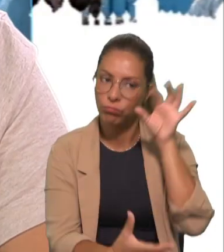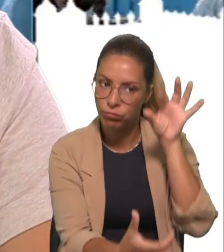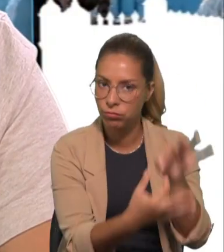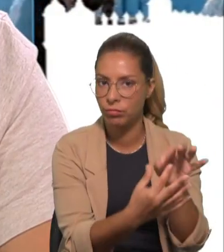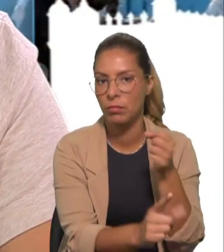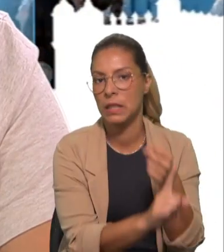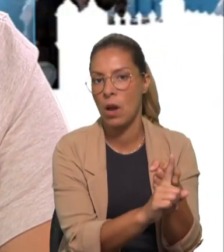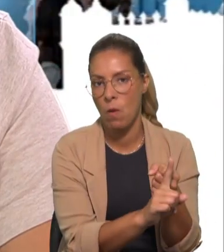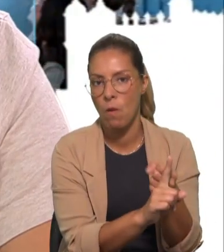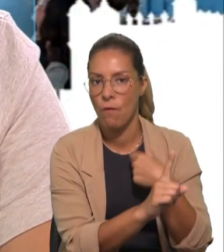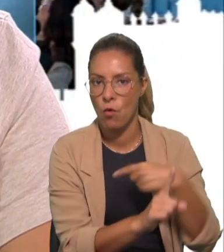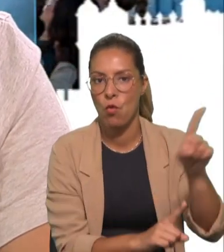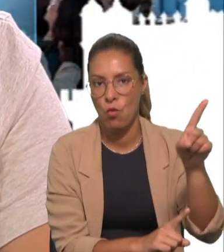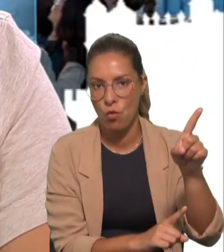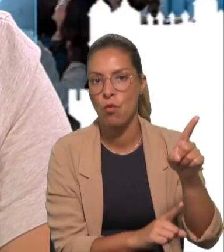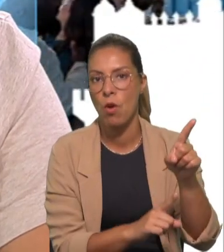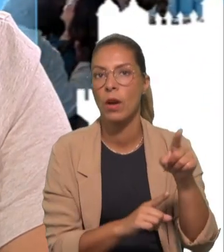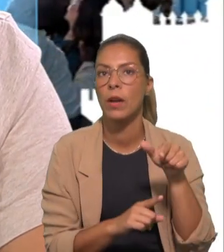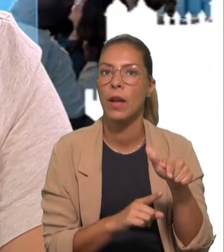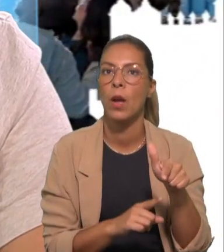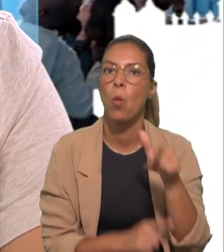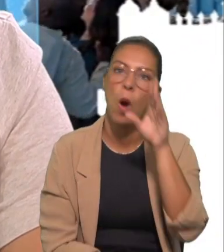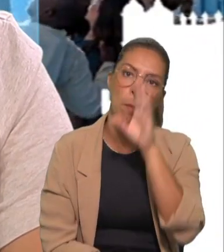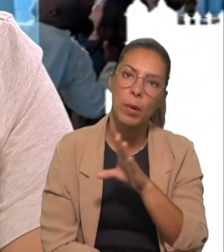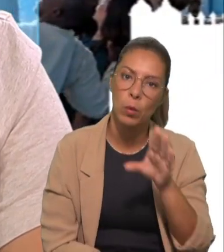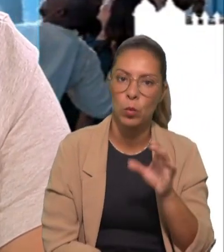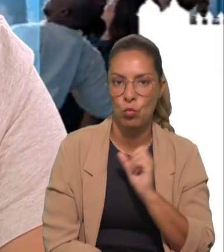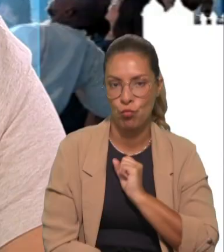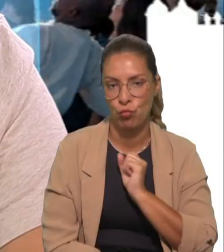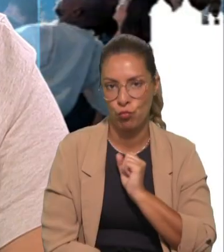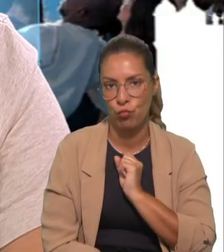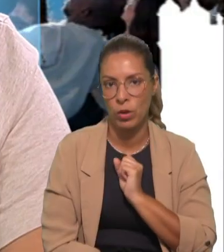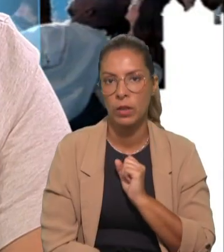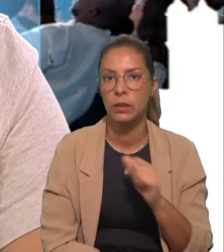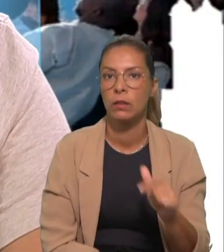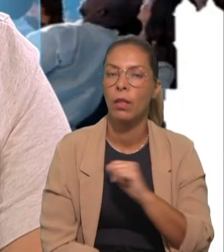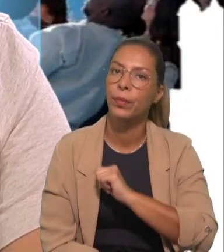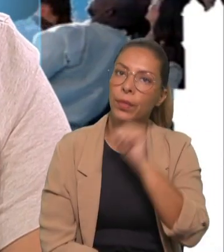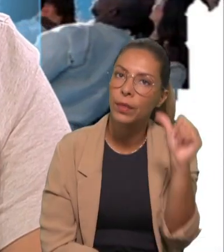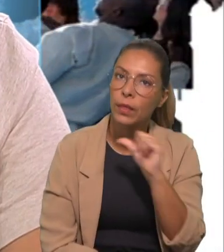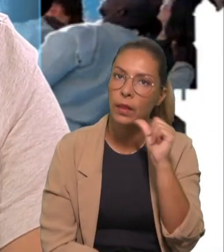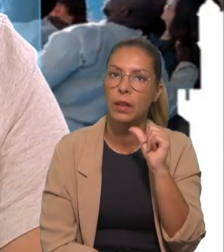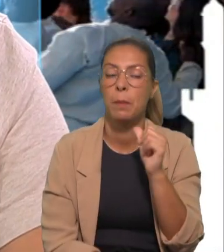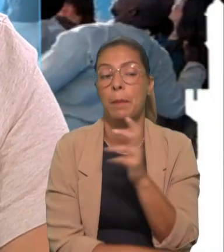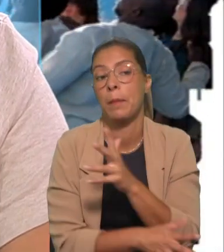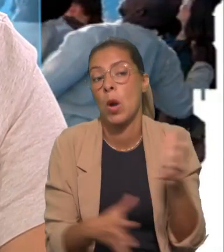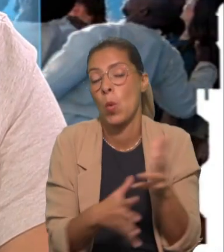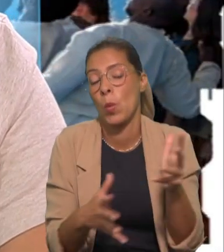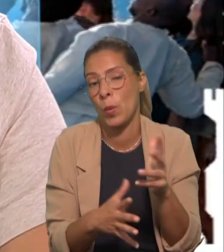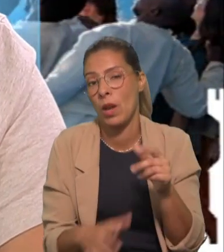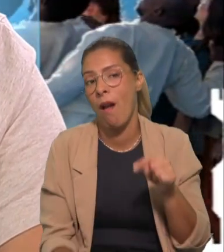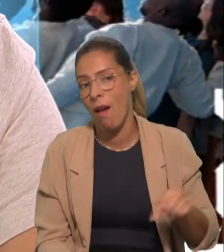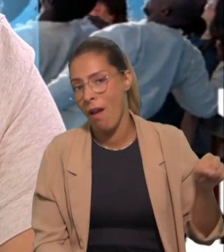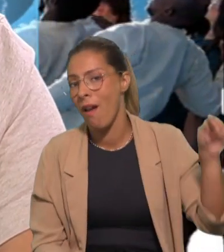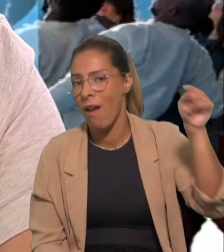a isto, de sair daquilo que eu estou habituado, e cada vez vivemos mais numa era onde nos